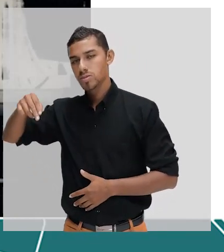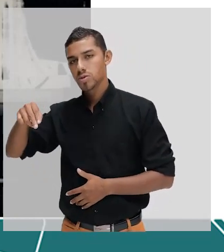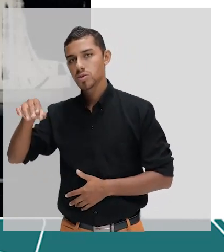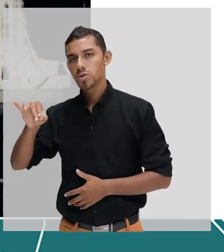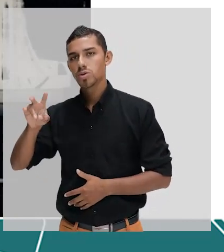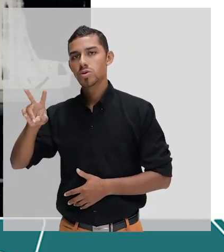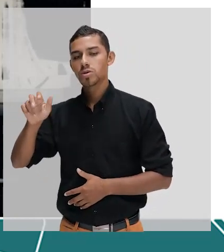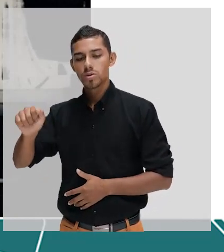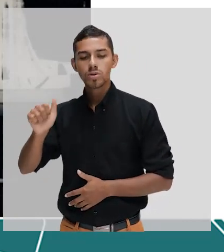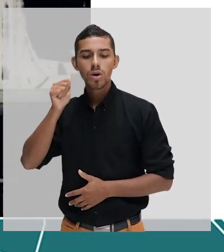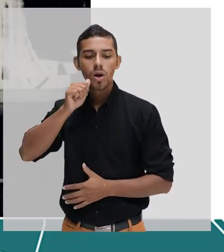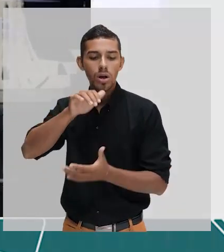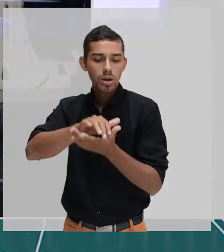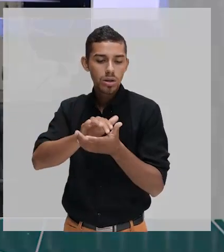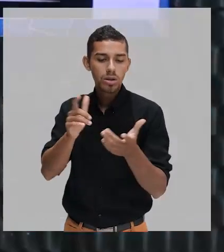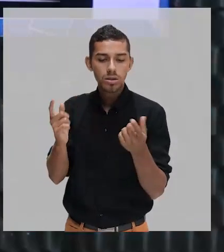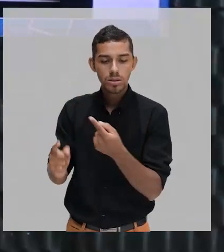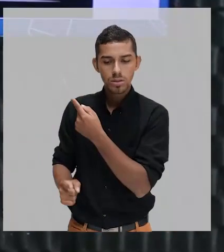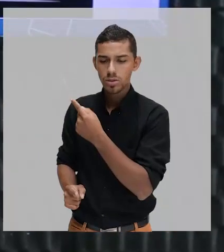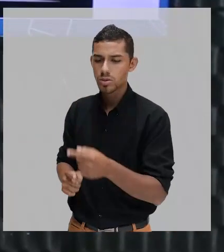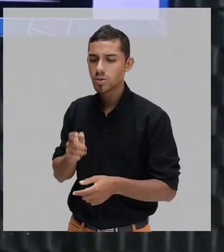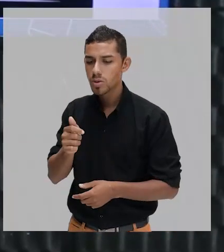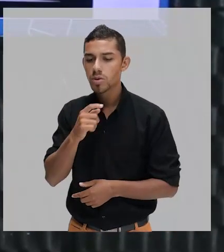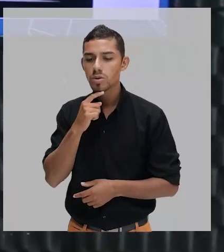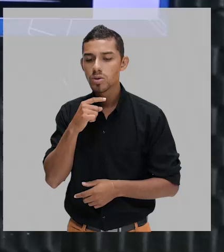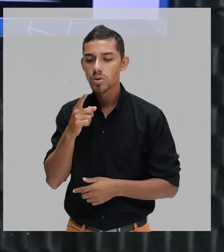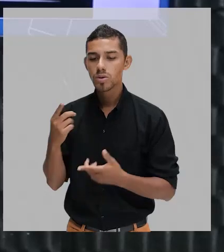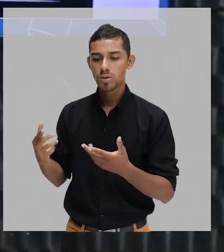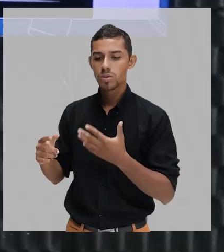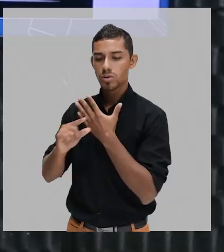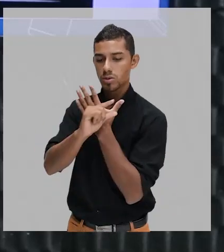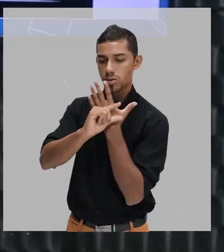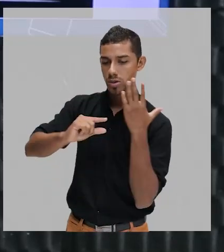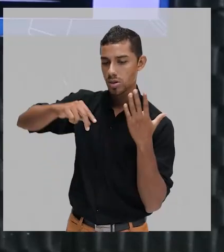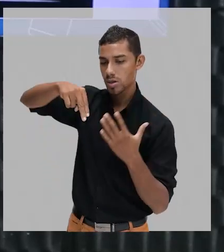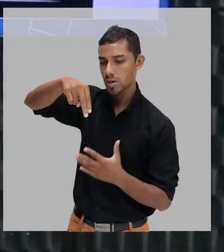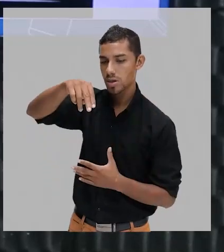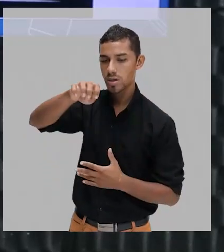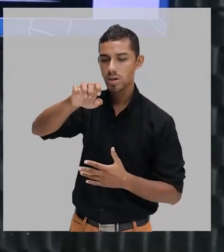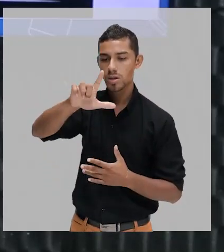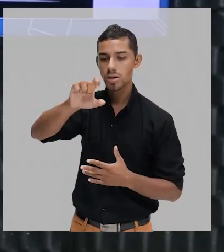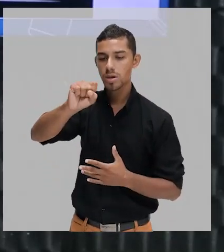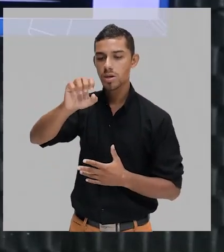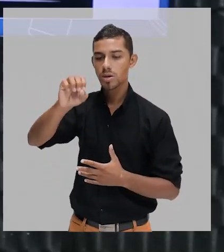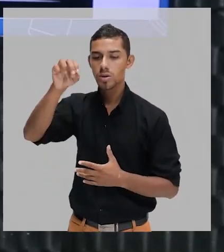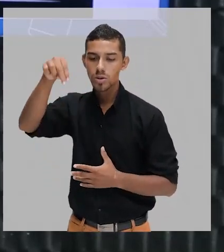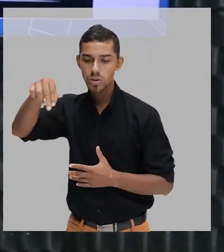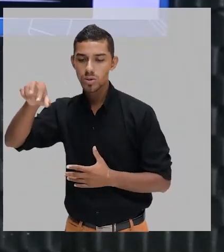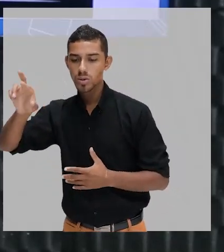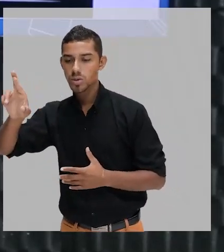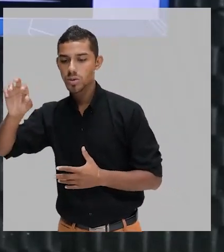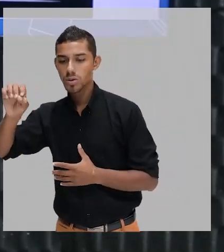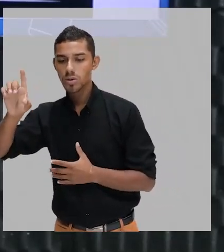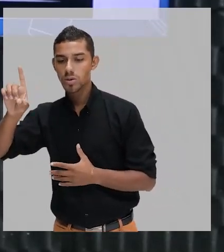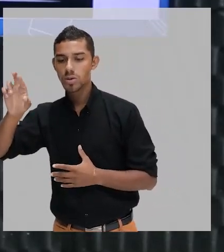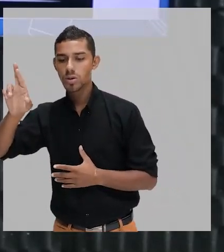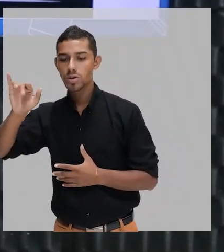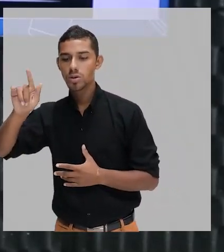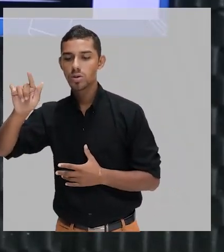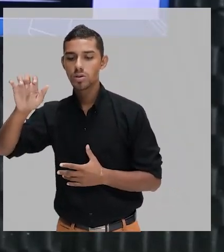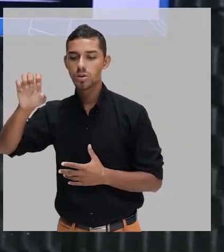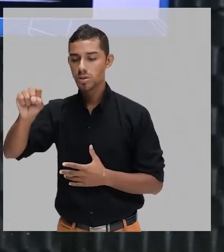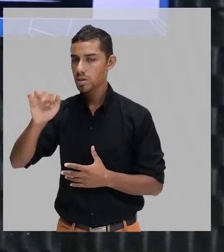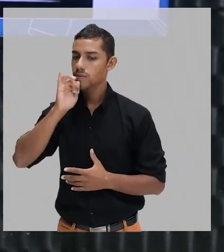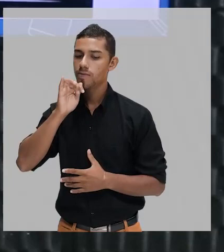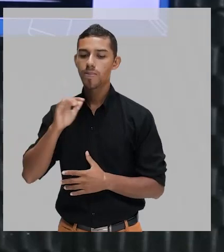um autor pouquíssimo conhecido, olha a ironia, chamado Nelson Rodrigues aqui no Brasil, que modificou a cara do teatro nos anos